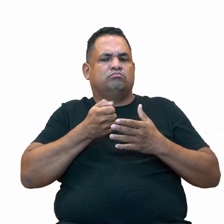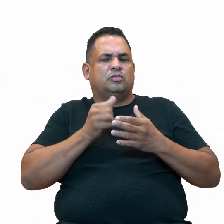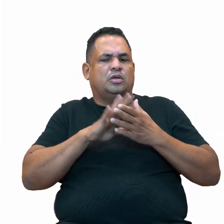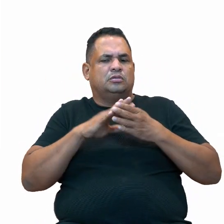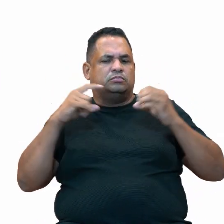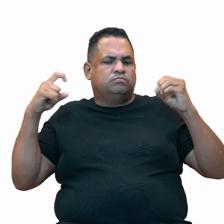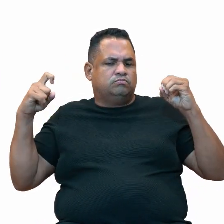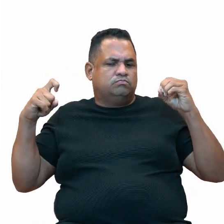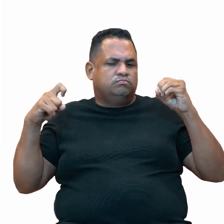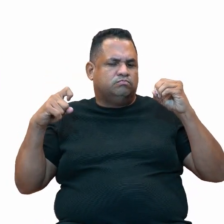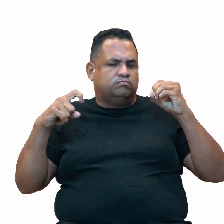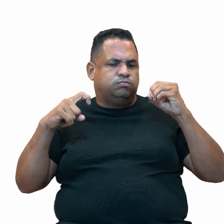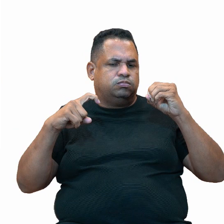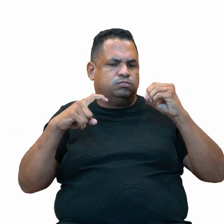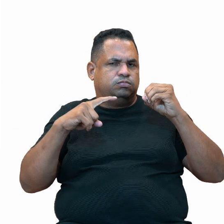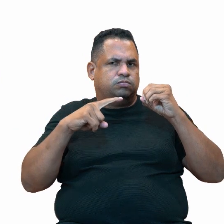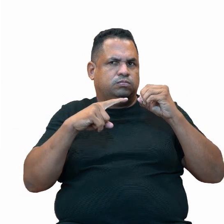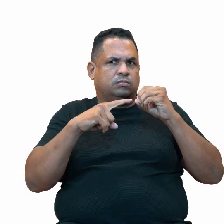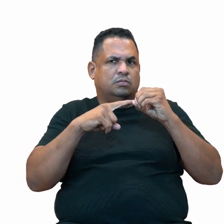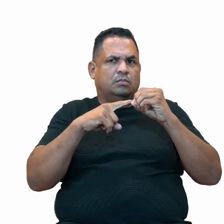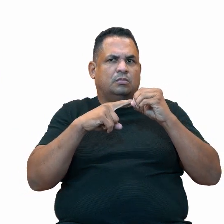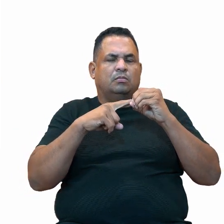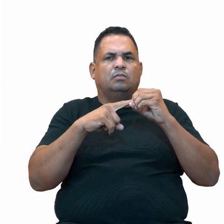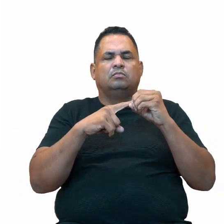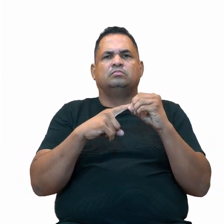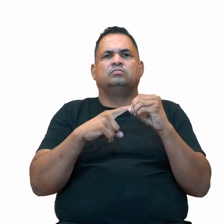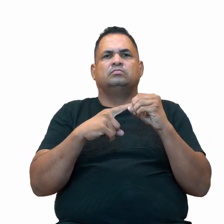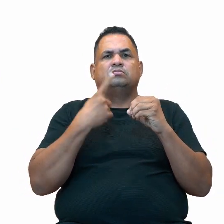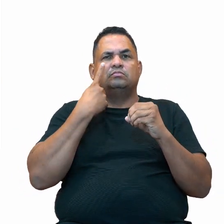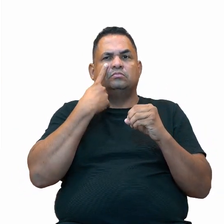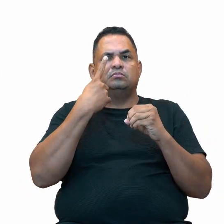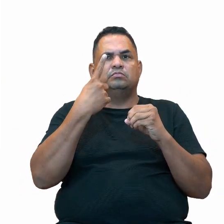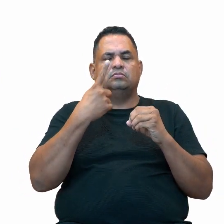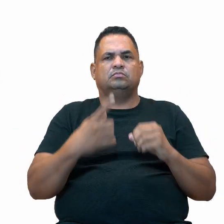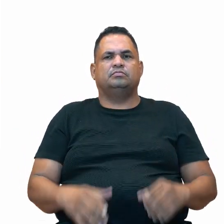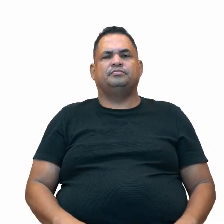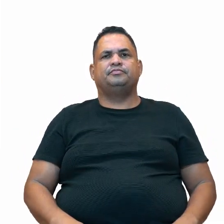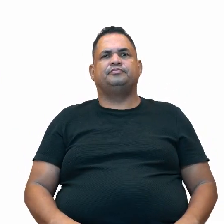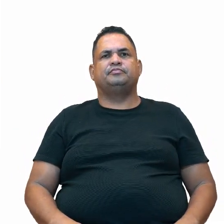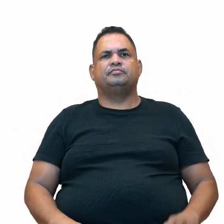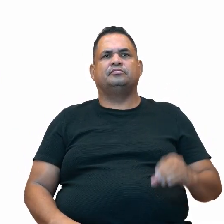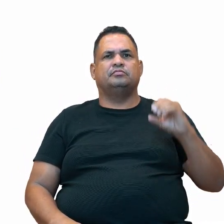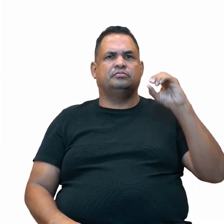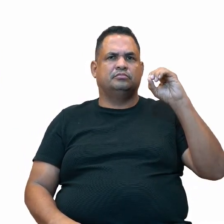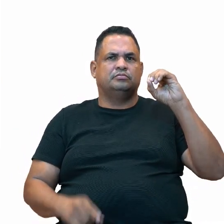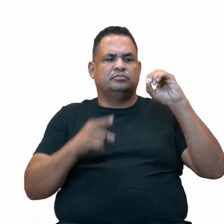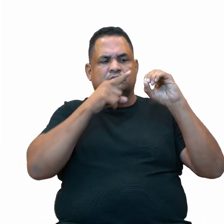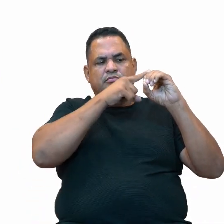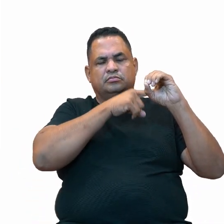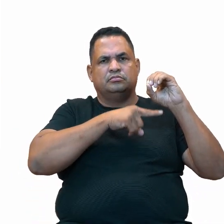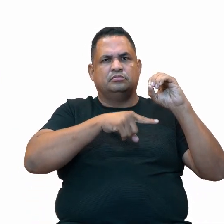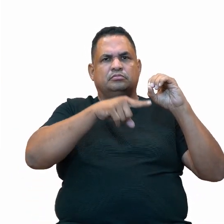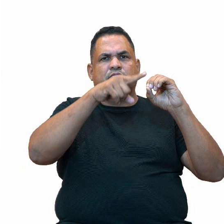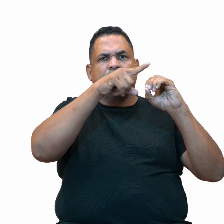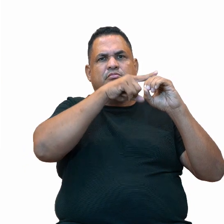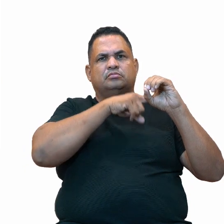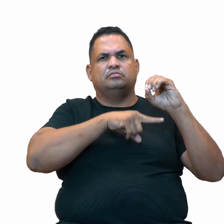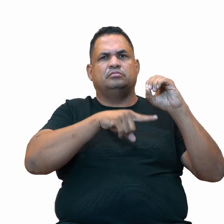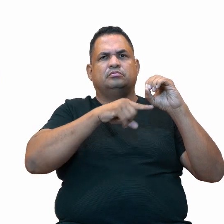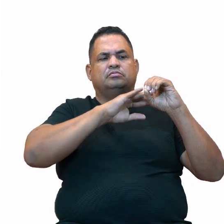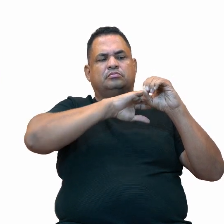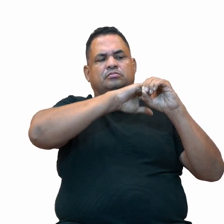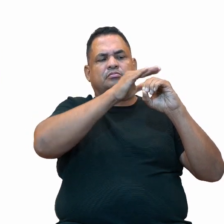você tenha atenção aqui nessa imagem? Você tem o ovócito com as